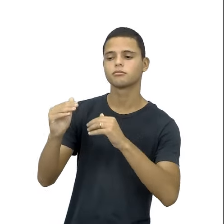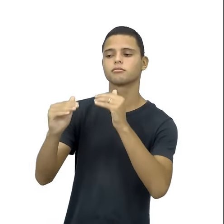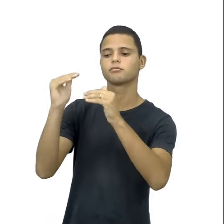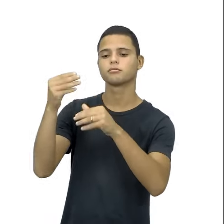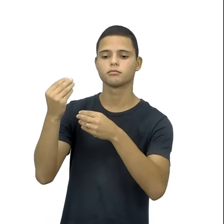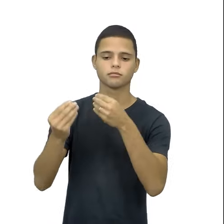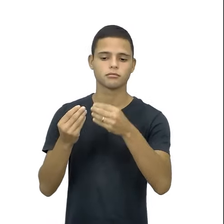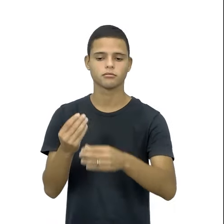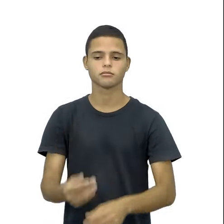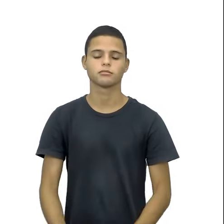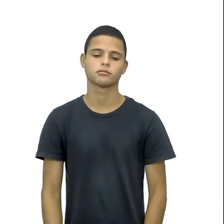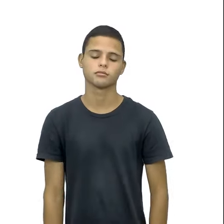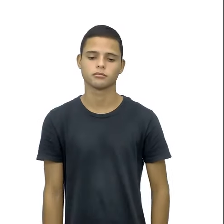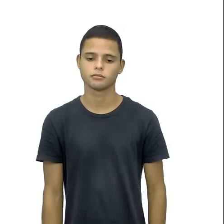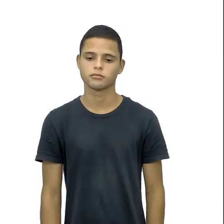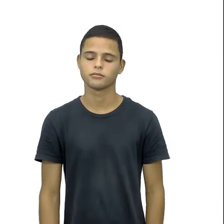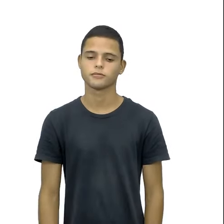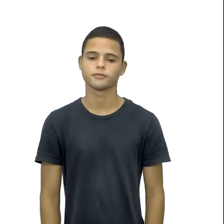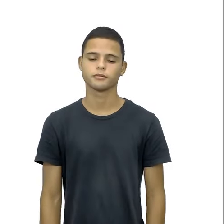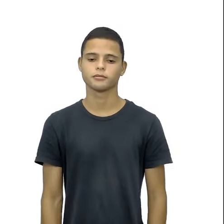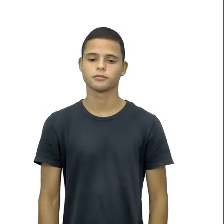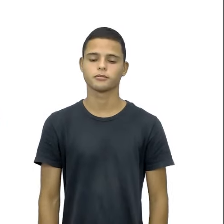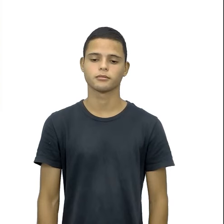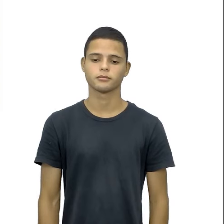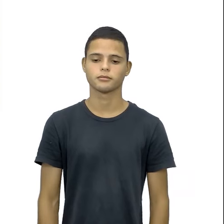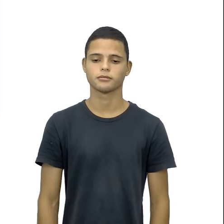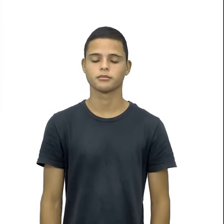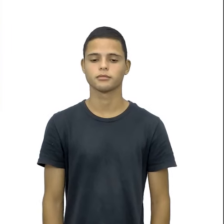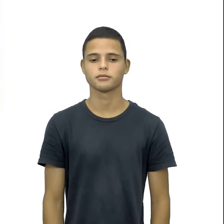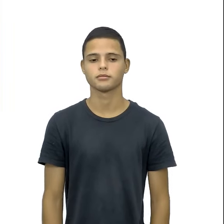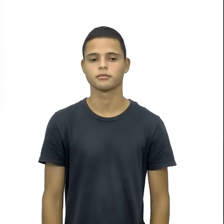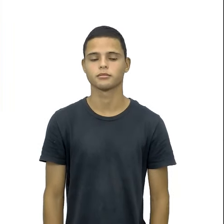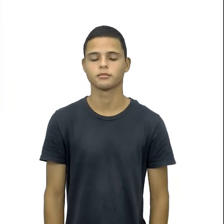consigam alcançar, né, esses novos conhecimentos.